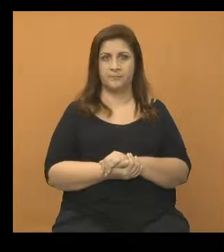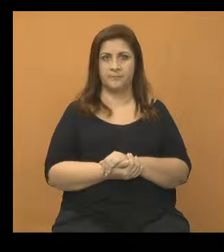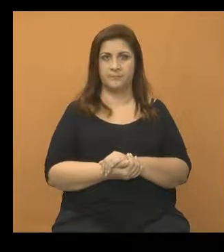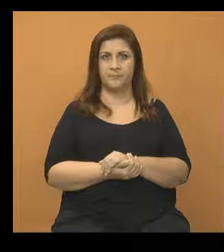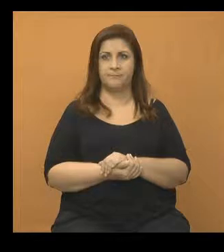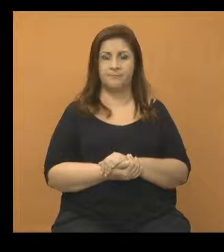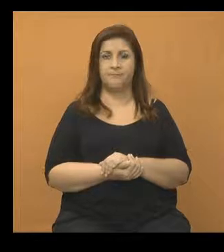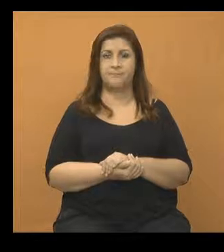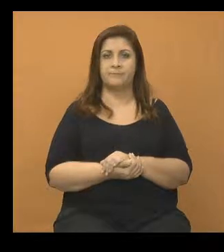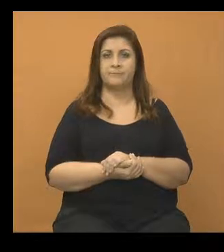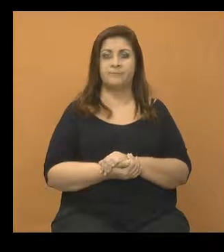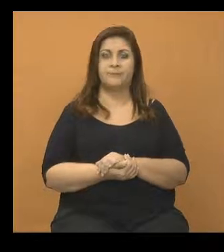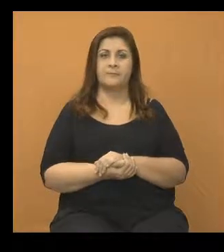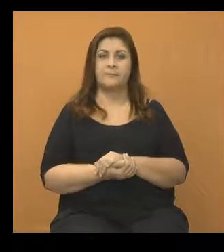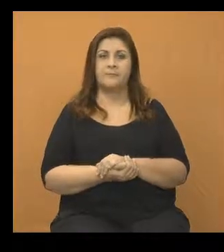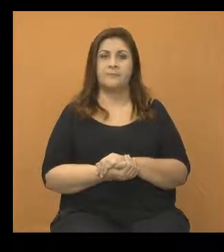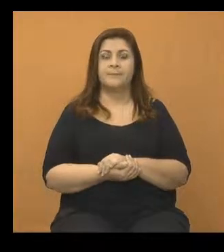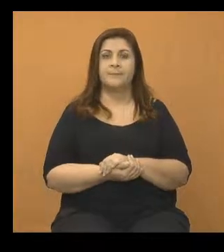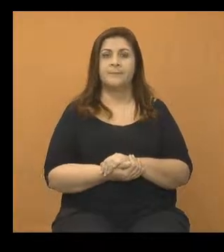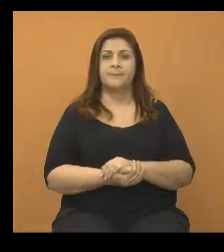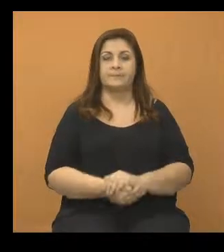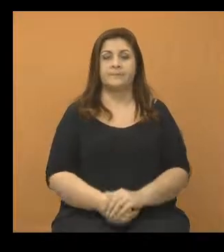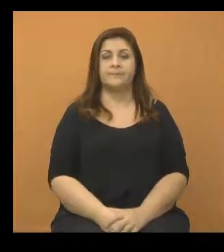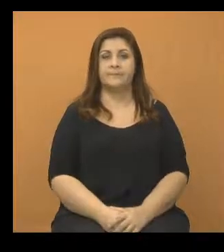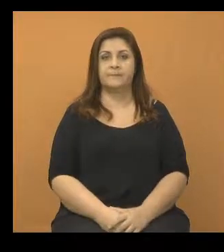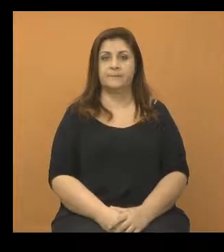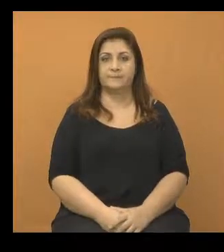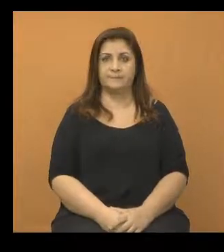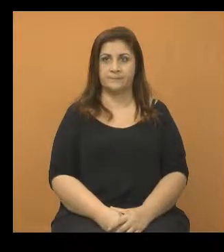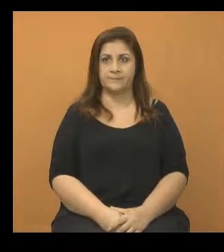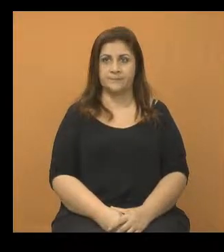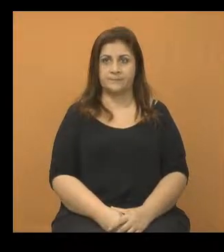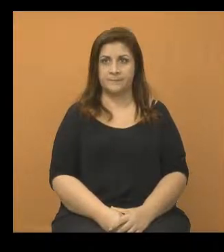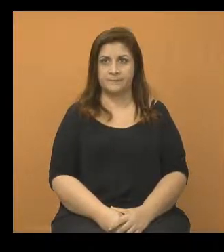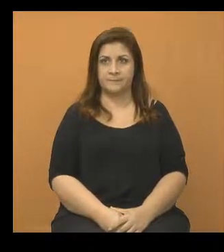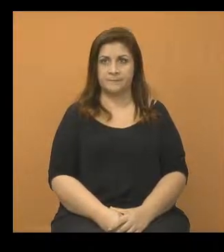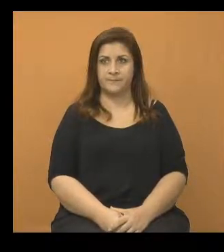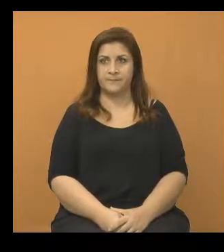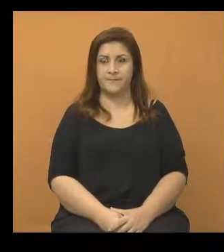de orçamento para a regulação do município.